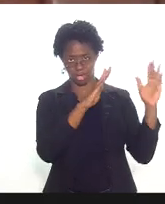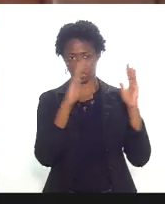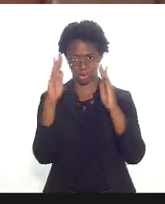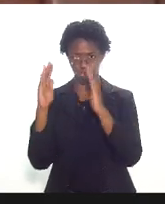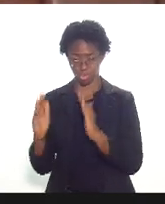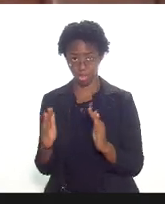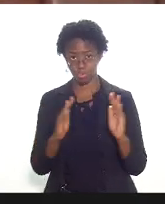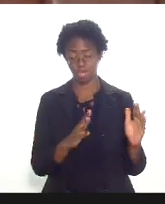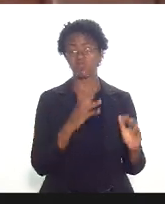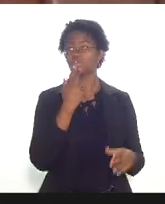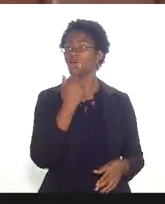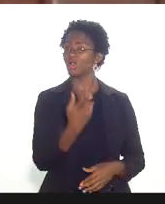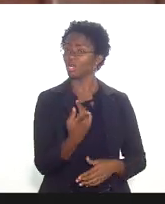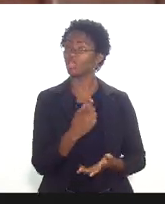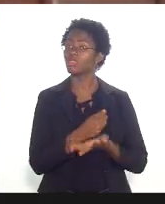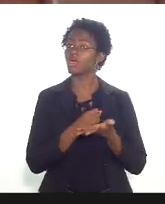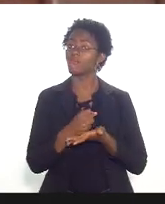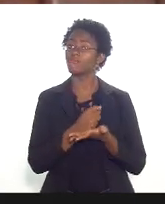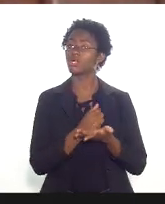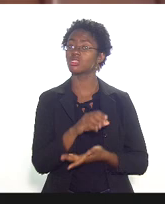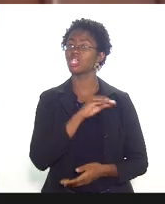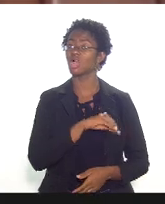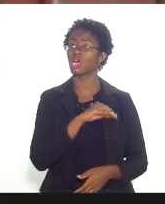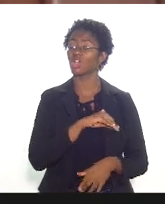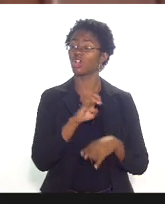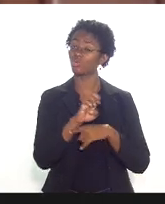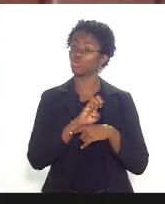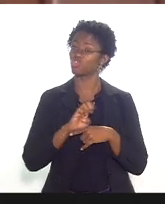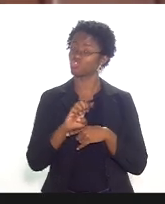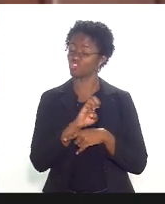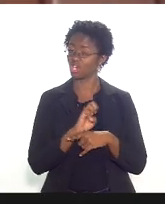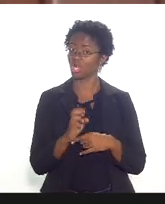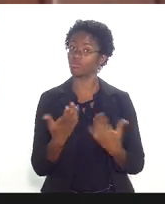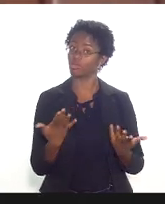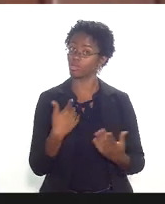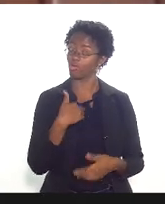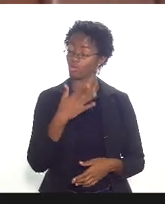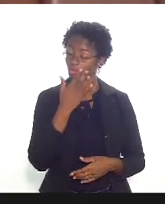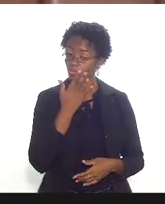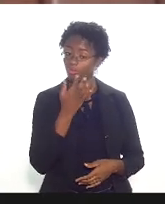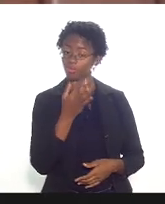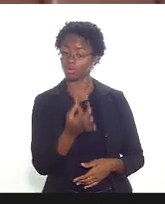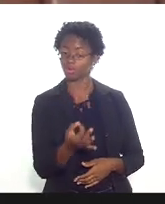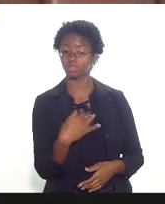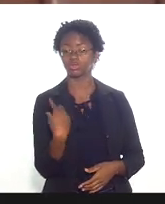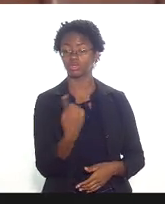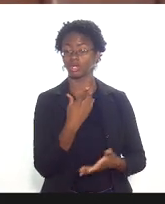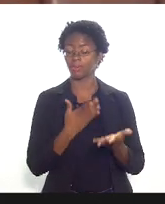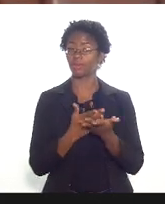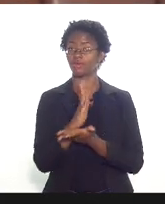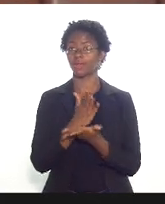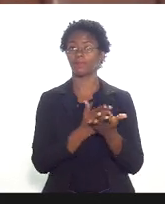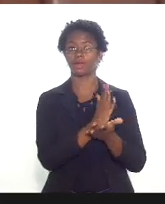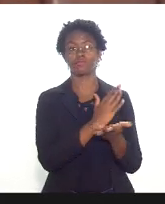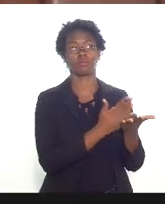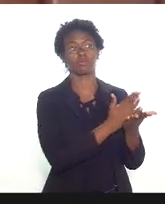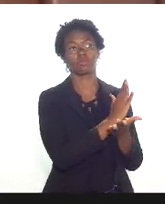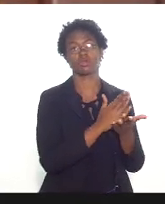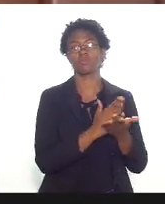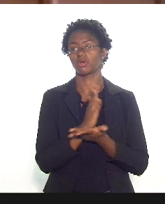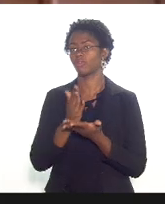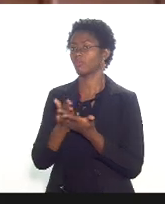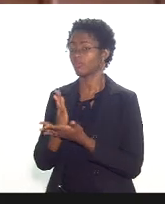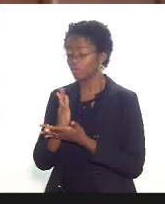sobre pisos do Estado. Então, eu sugiro que a gente aprove as audiências, todos os